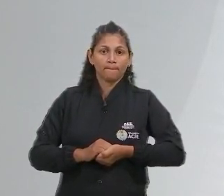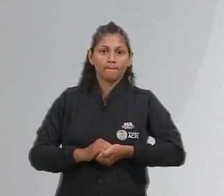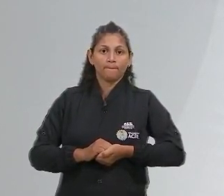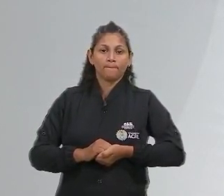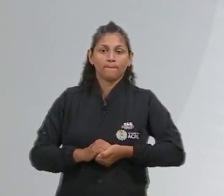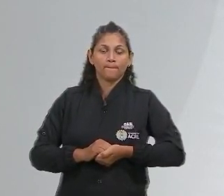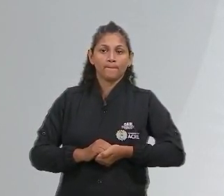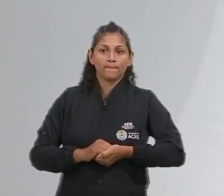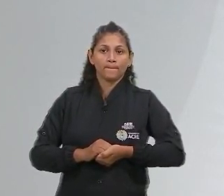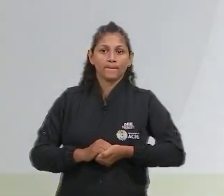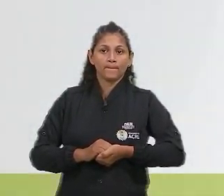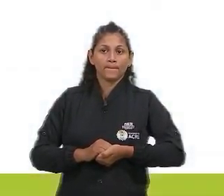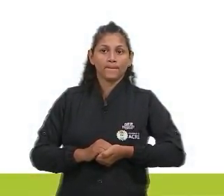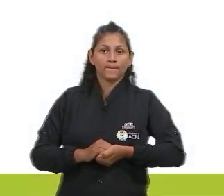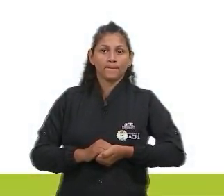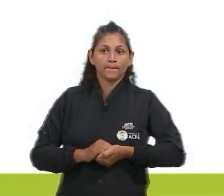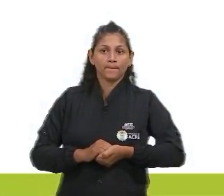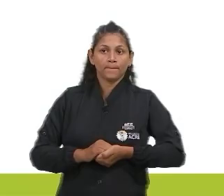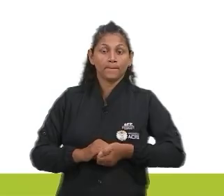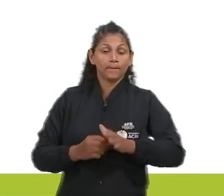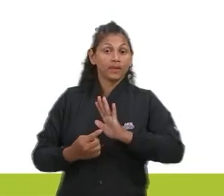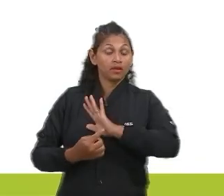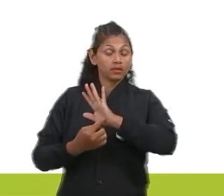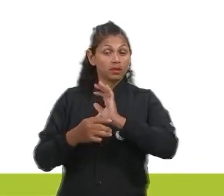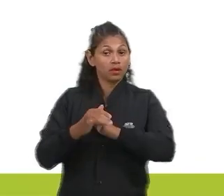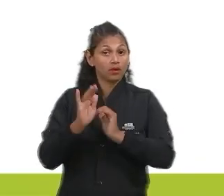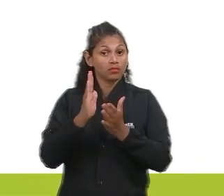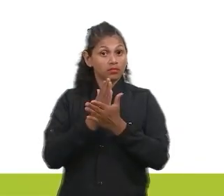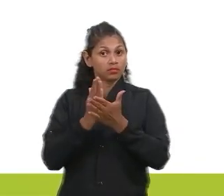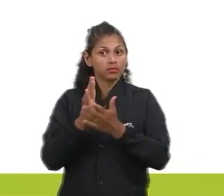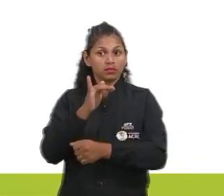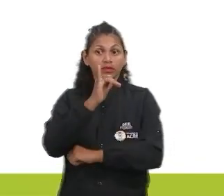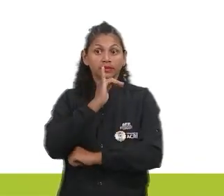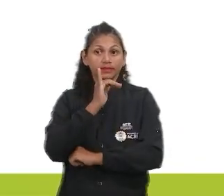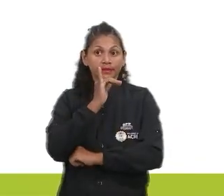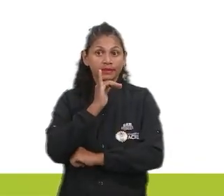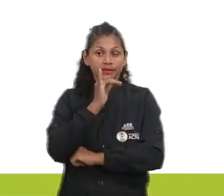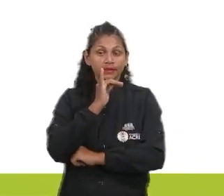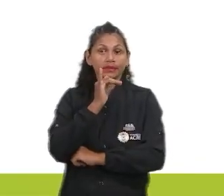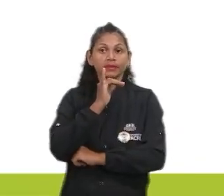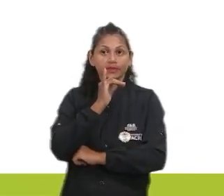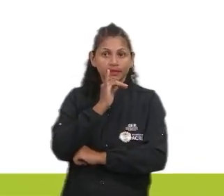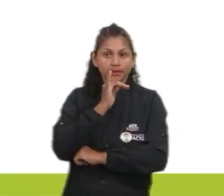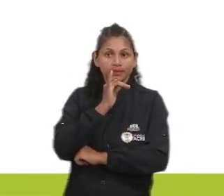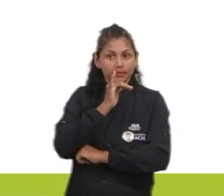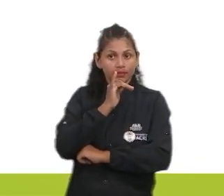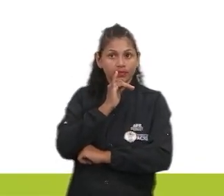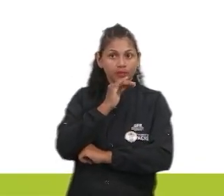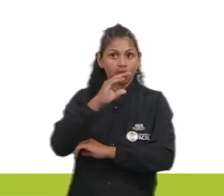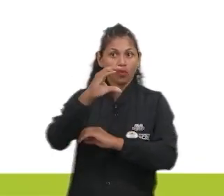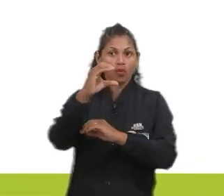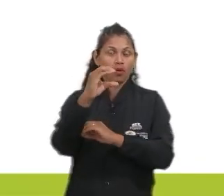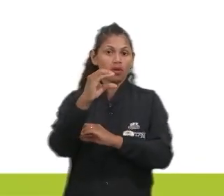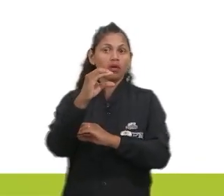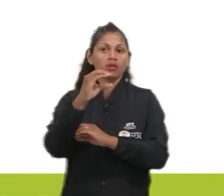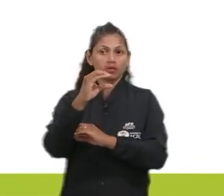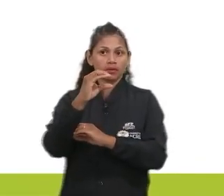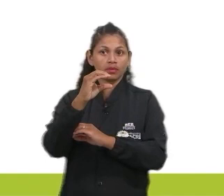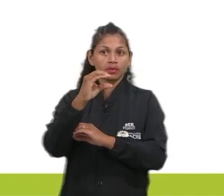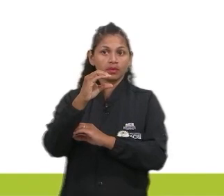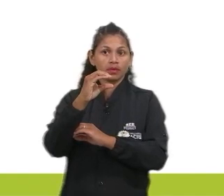Então, vou colocar aqui para vocês alguns exemplos. O que seria esse carbono saturado? Ó, vocês estão vendo aqui, ó, a